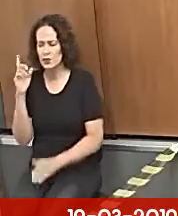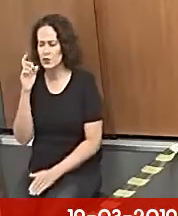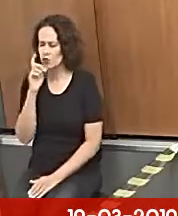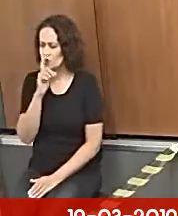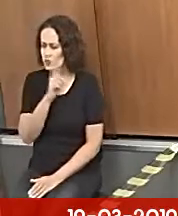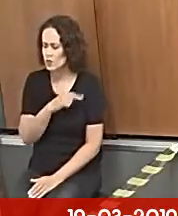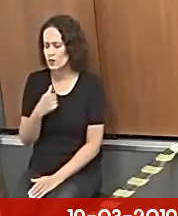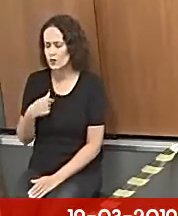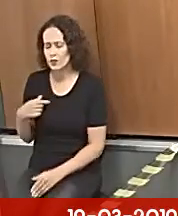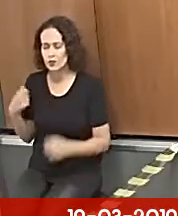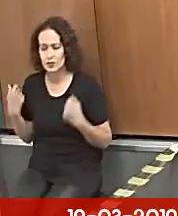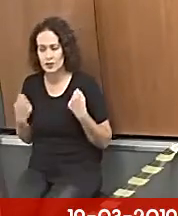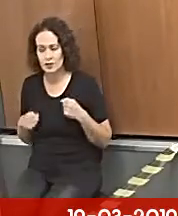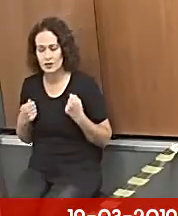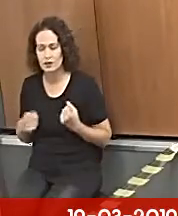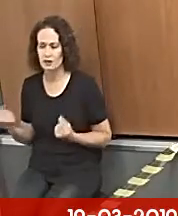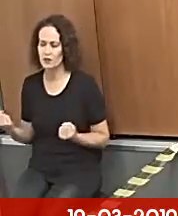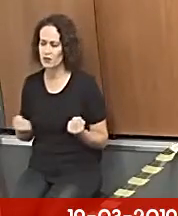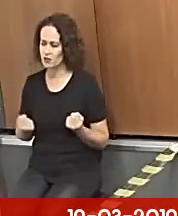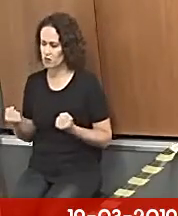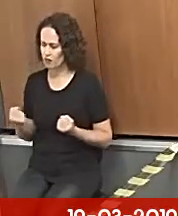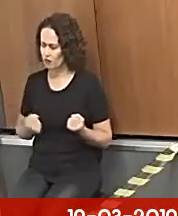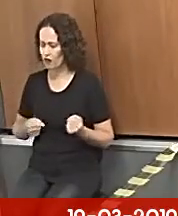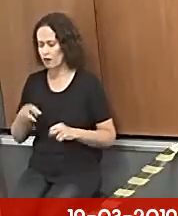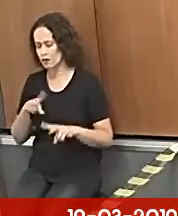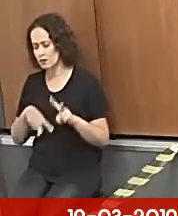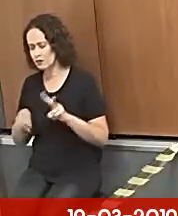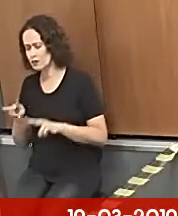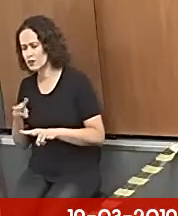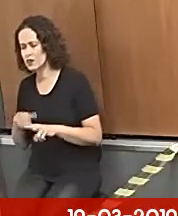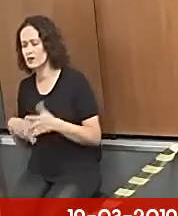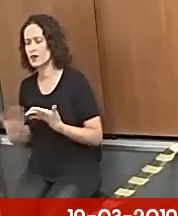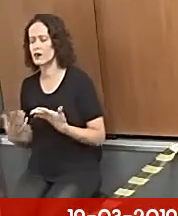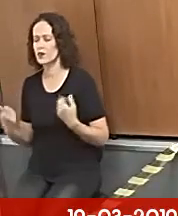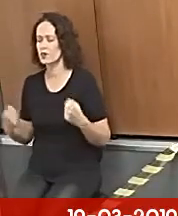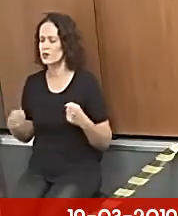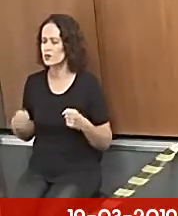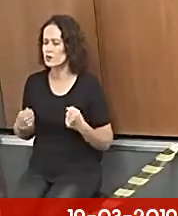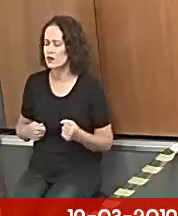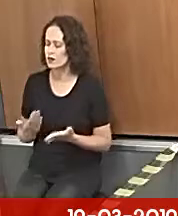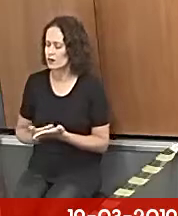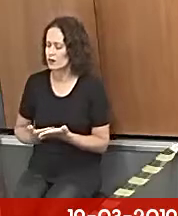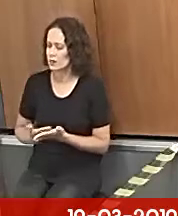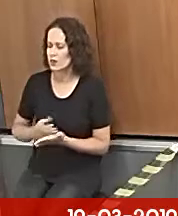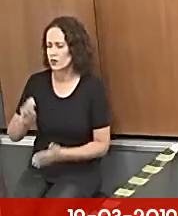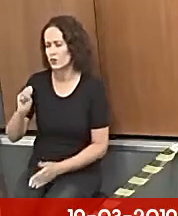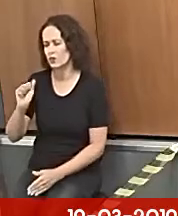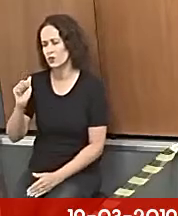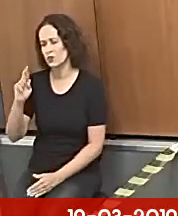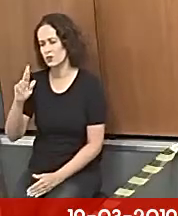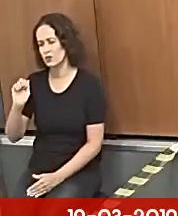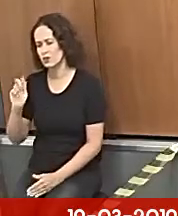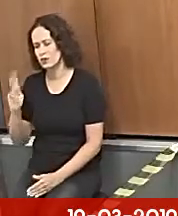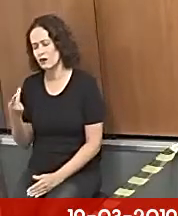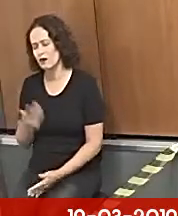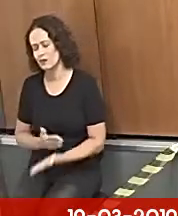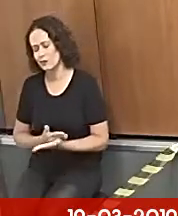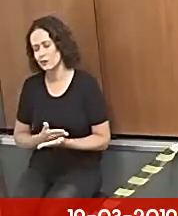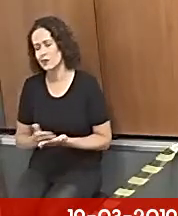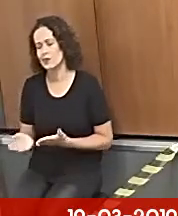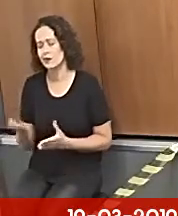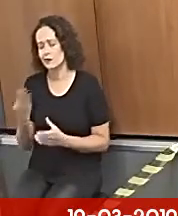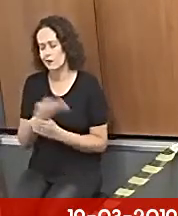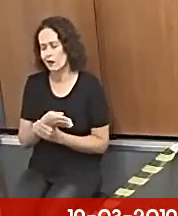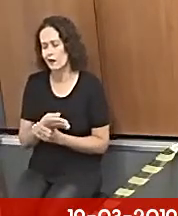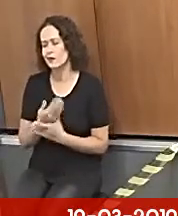necessitando do carro de fazer revisão tratamento com sarah aí eu comecei de ônibus pegar um táxi